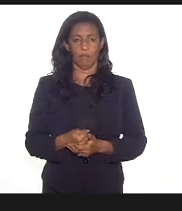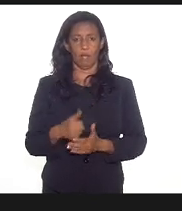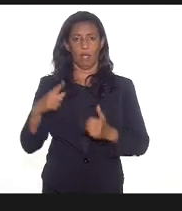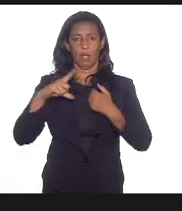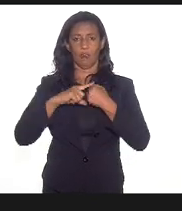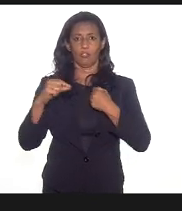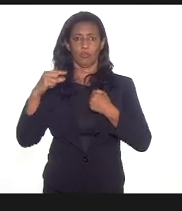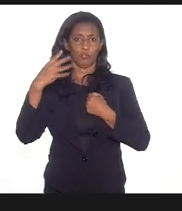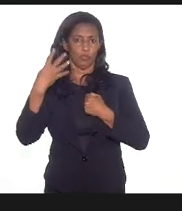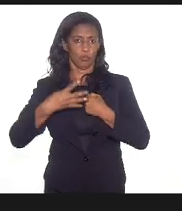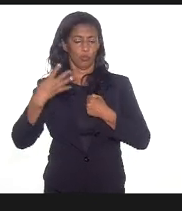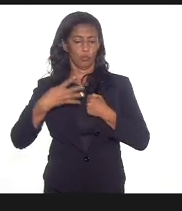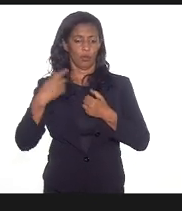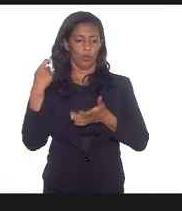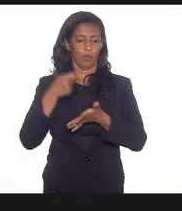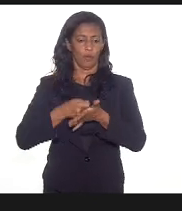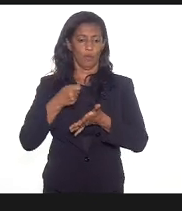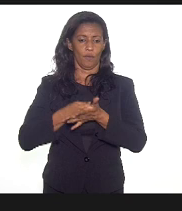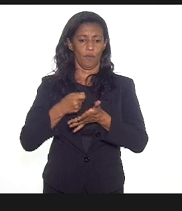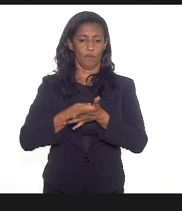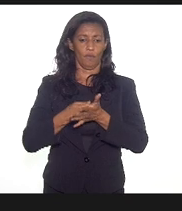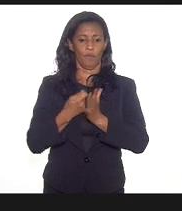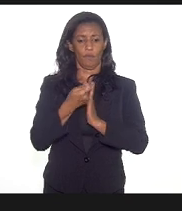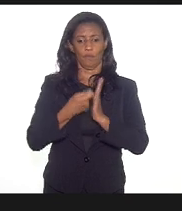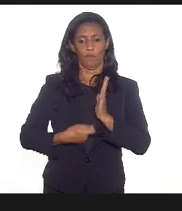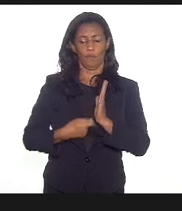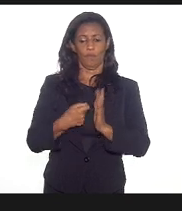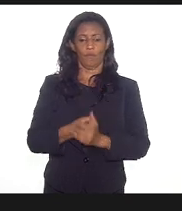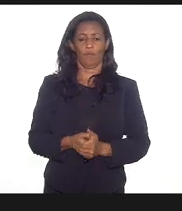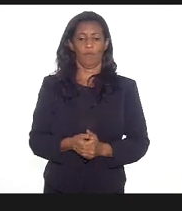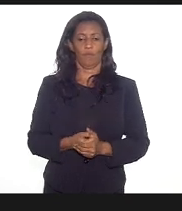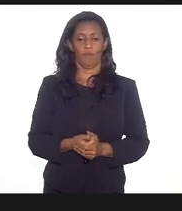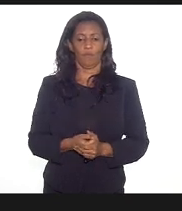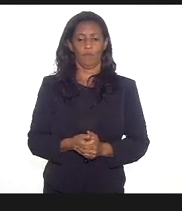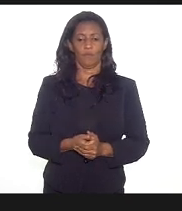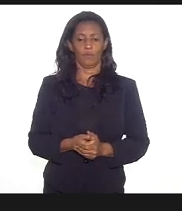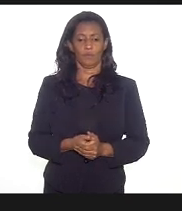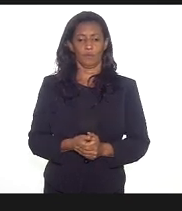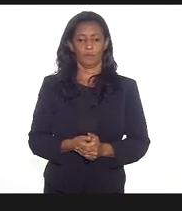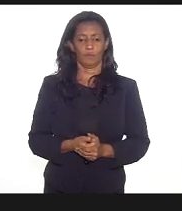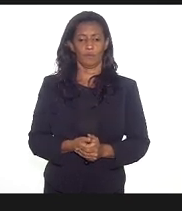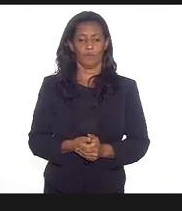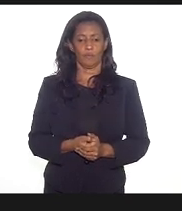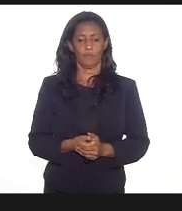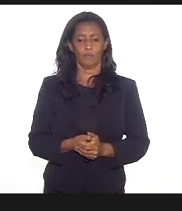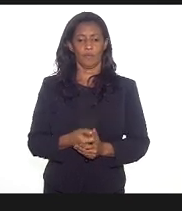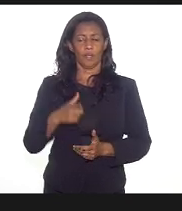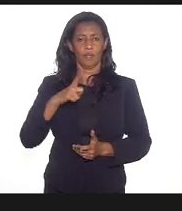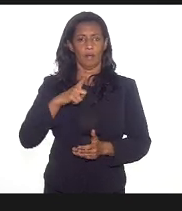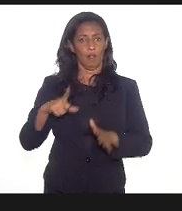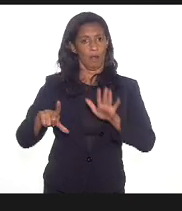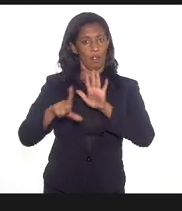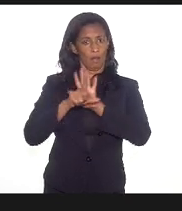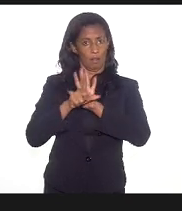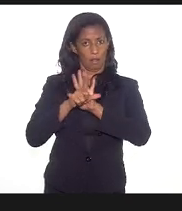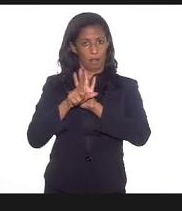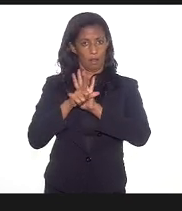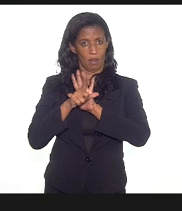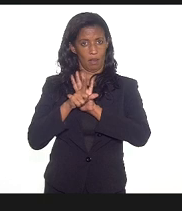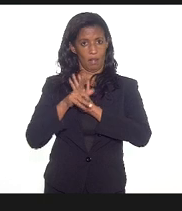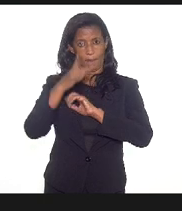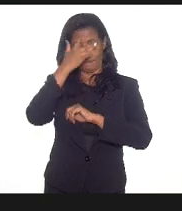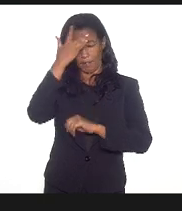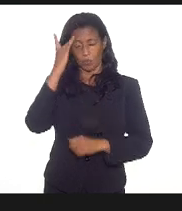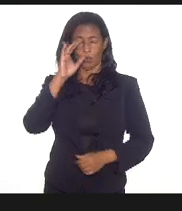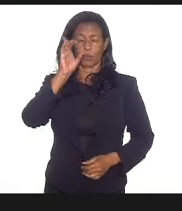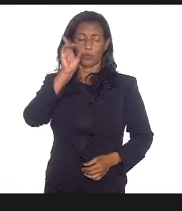4º, passa a vigorar com a seguinte redação. Artigo 4º, para fins dessa lei, considera-se pessoa